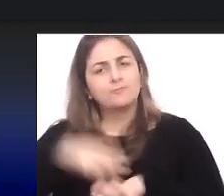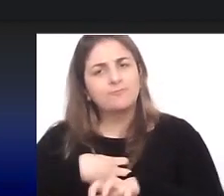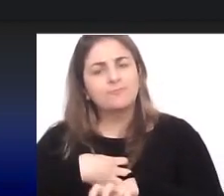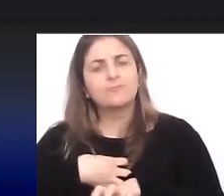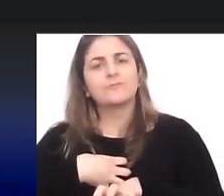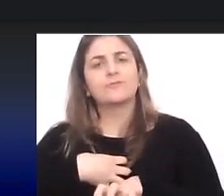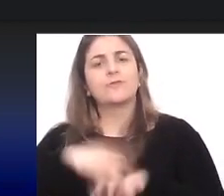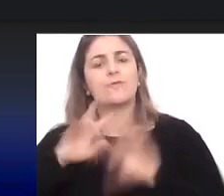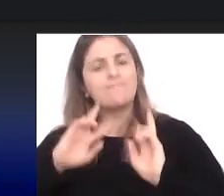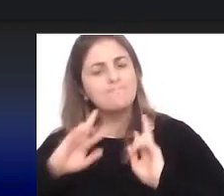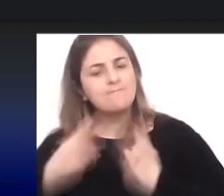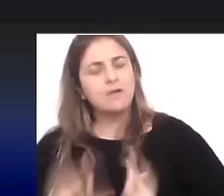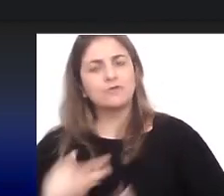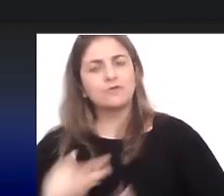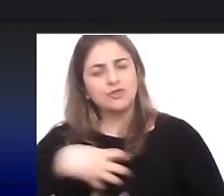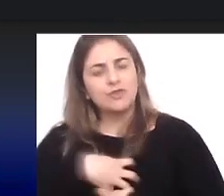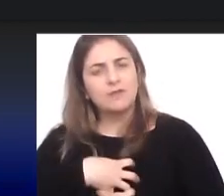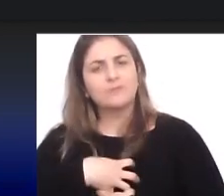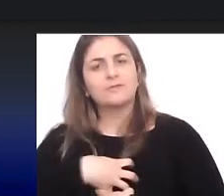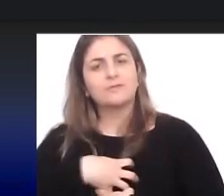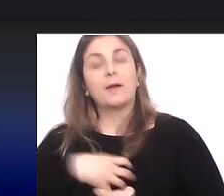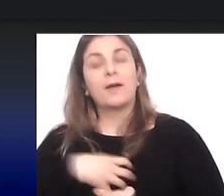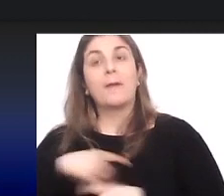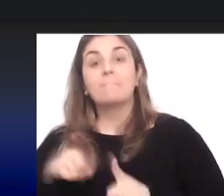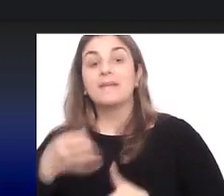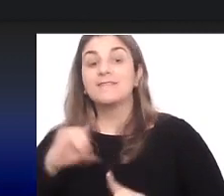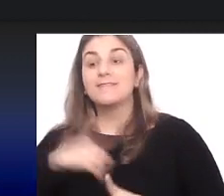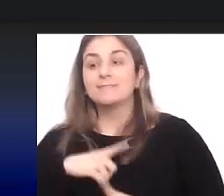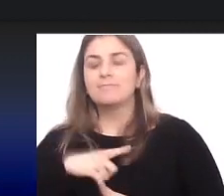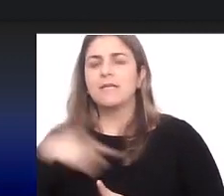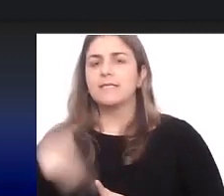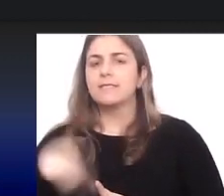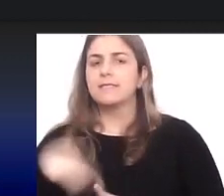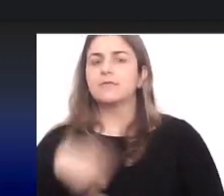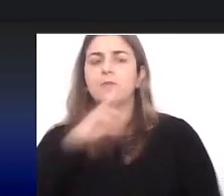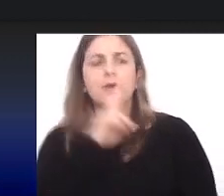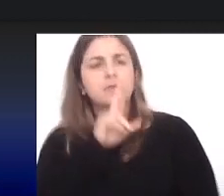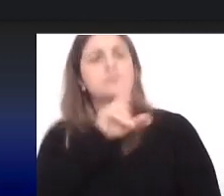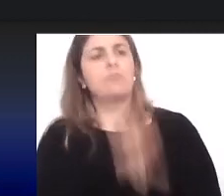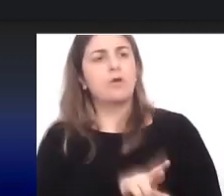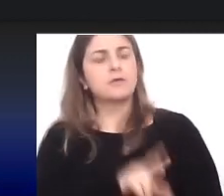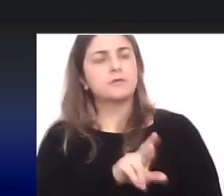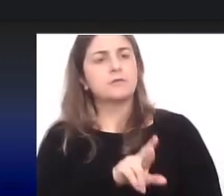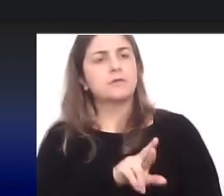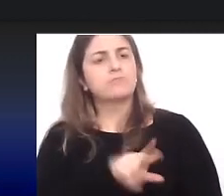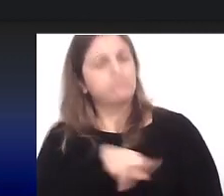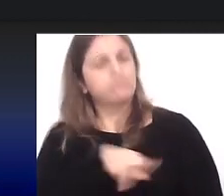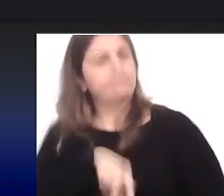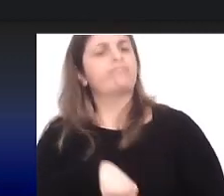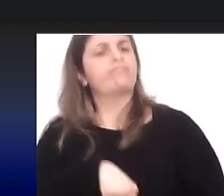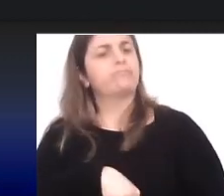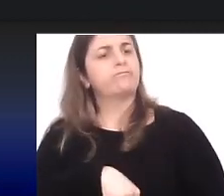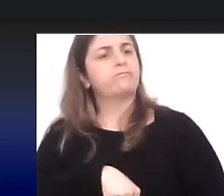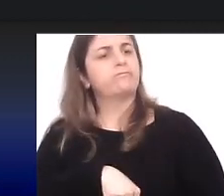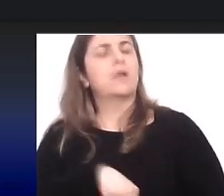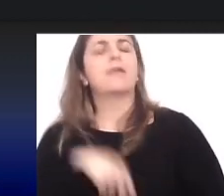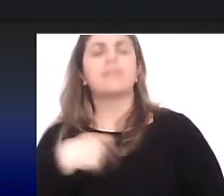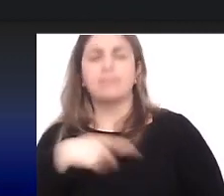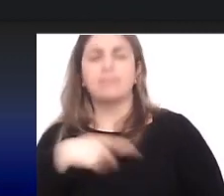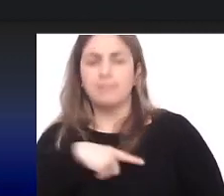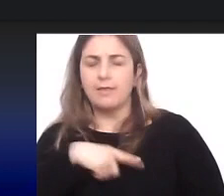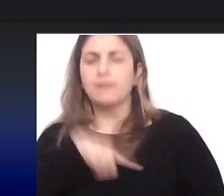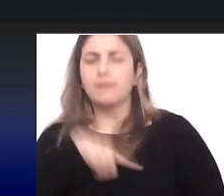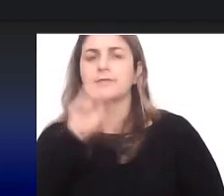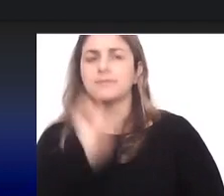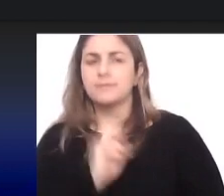humana, mas quando é chamado a intervir, foi forte, foi firme e sempre se fez